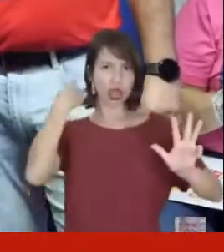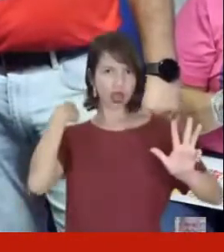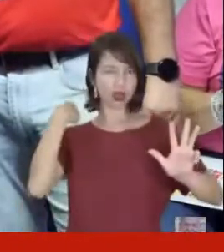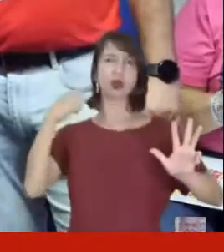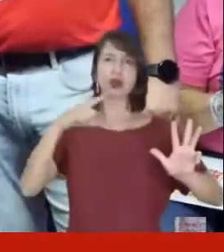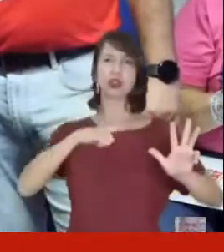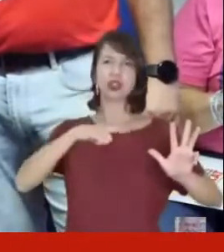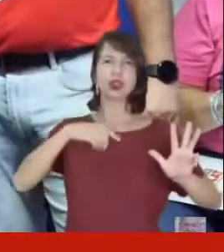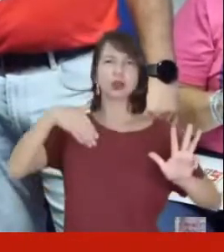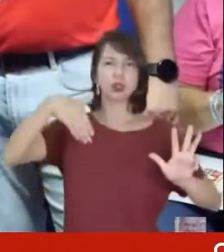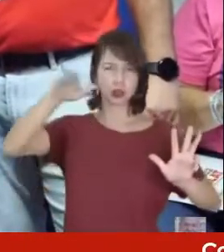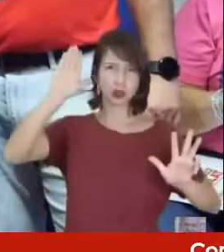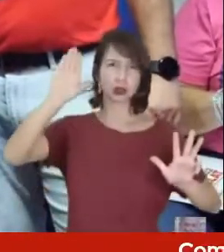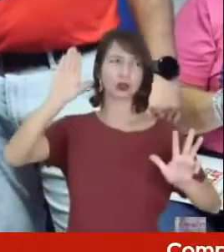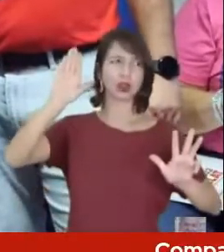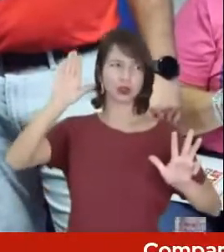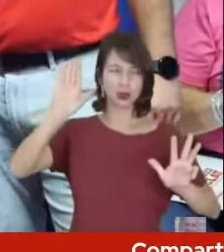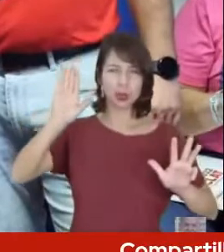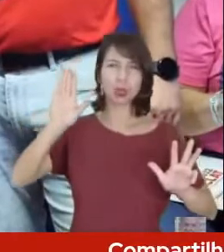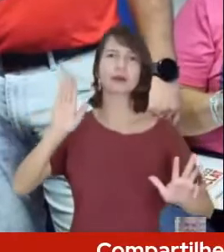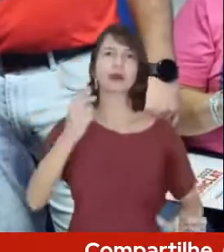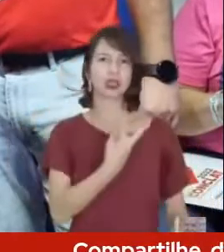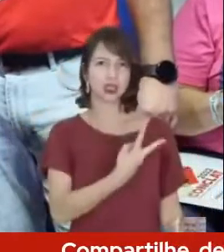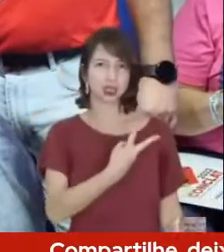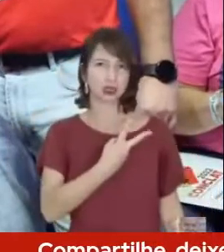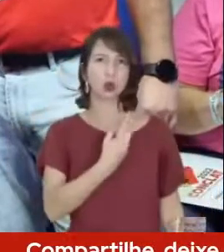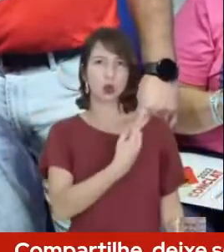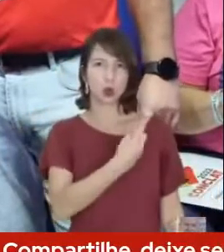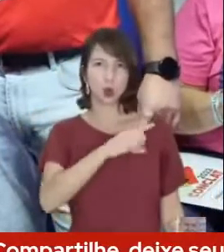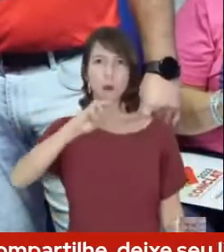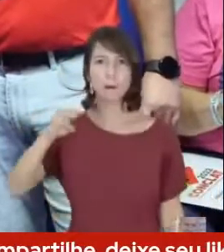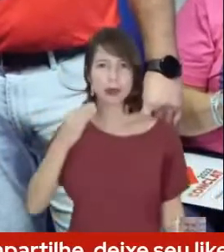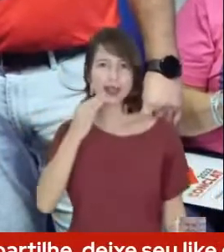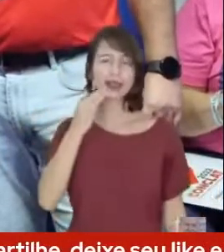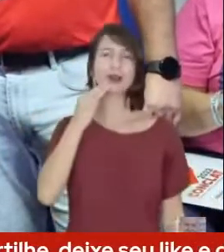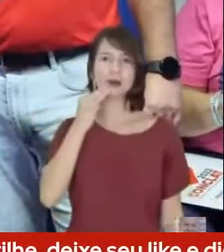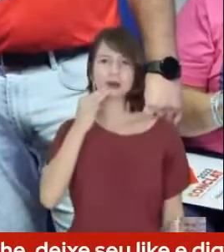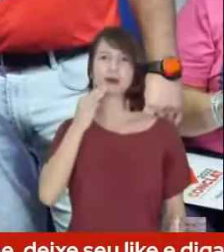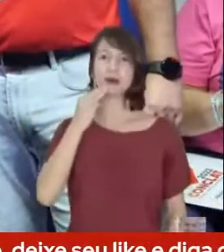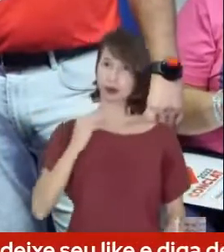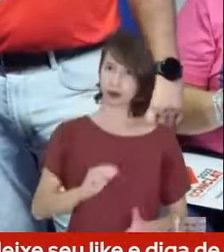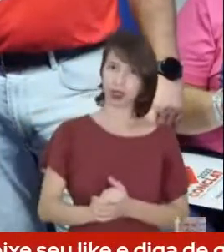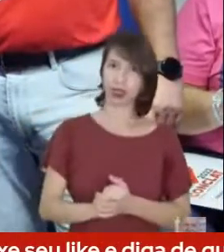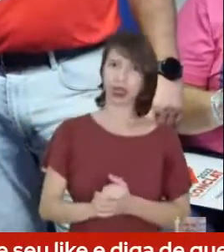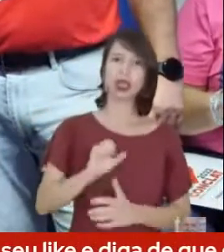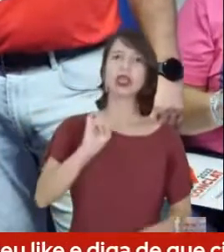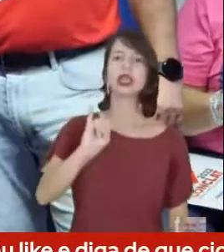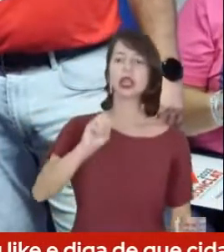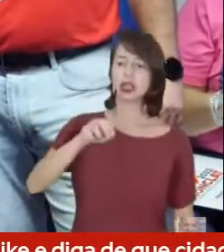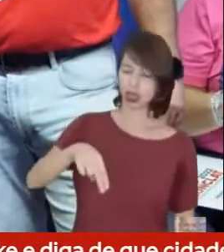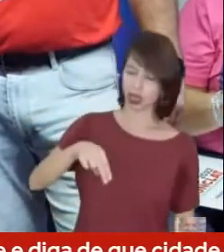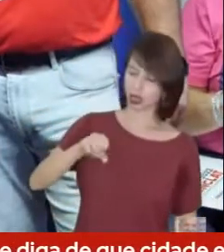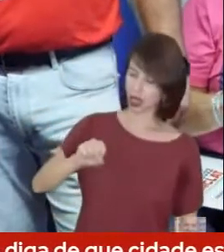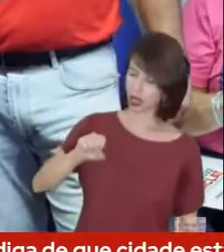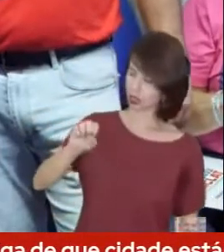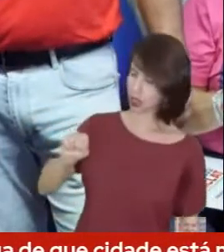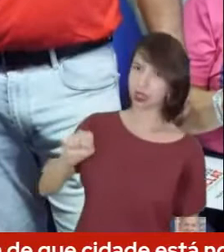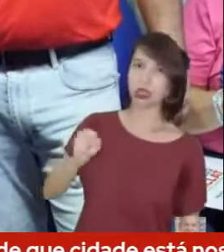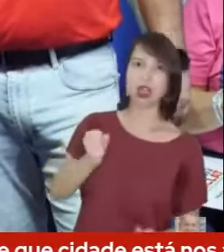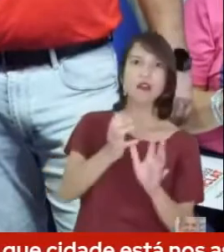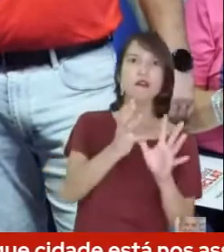O INCRA sucateado e o INSS com uma fila que tem mais de 2 milhões esperando para se